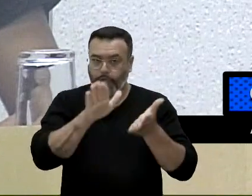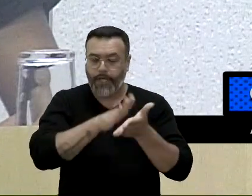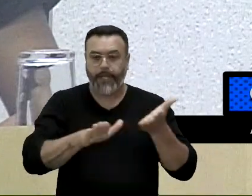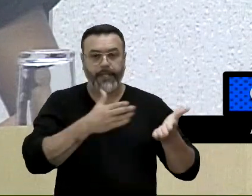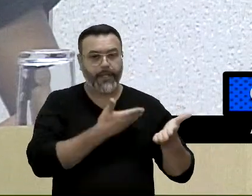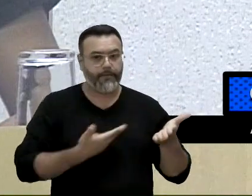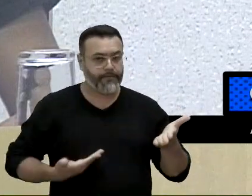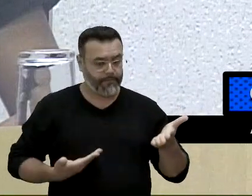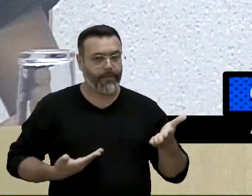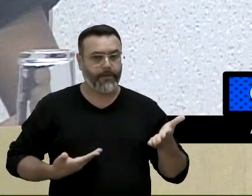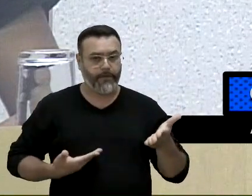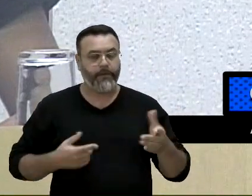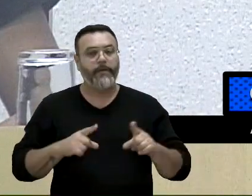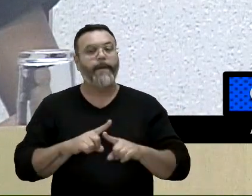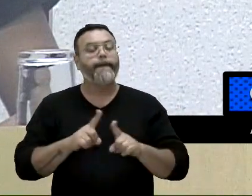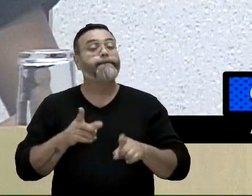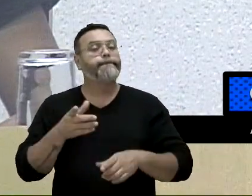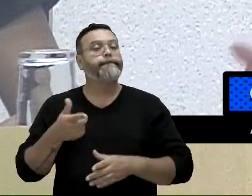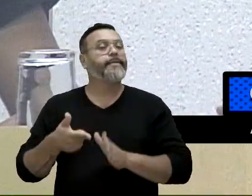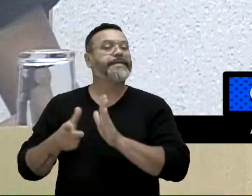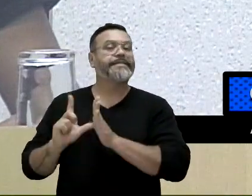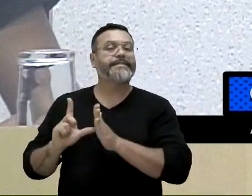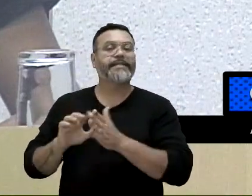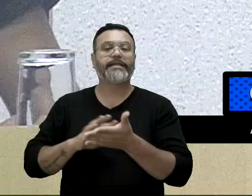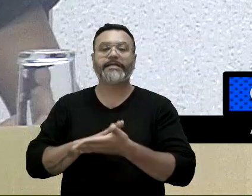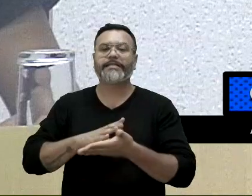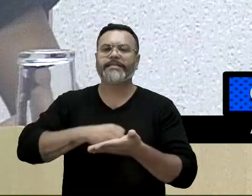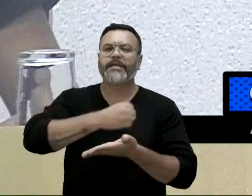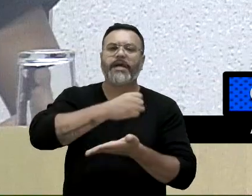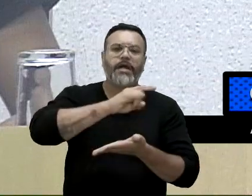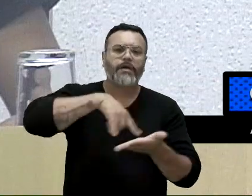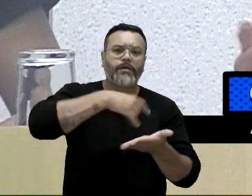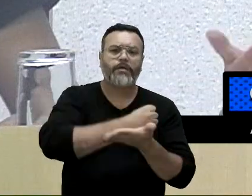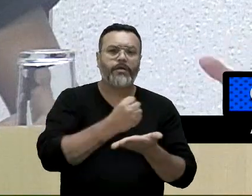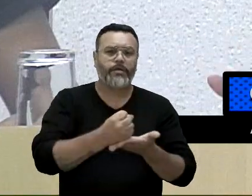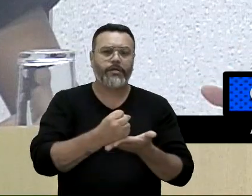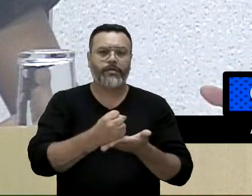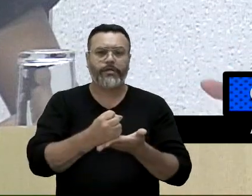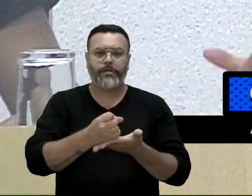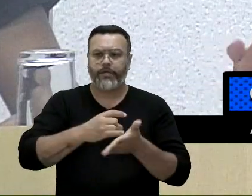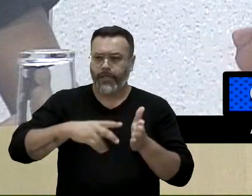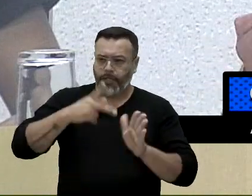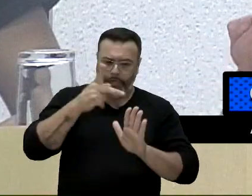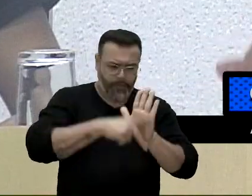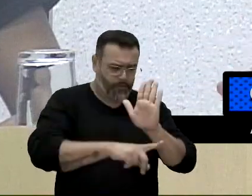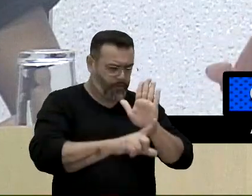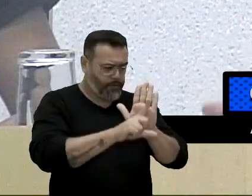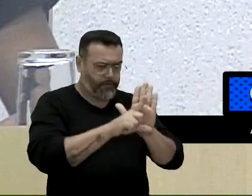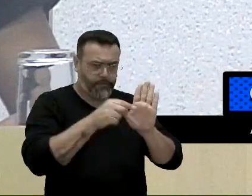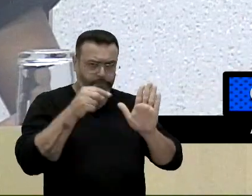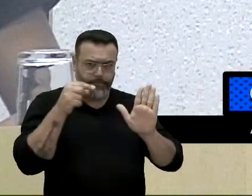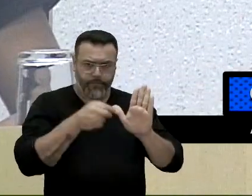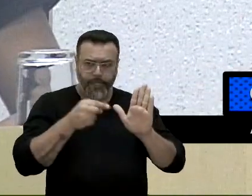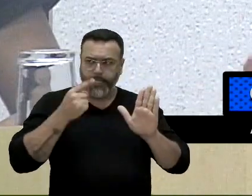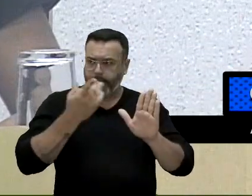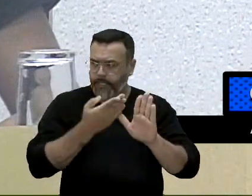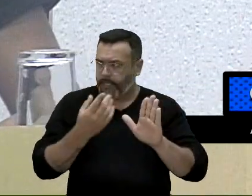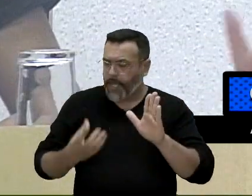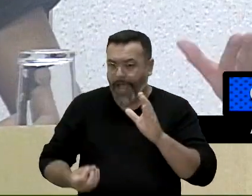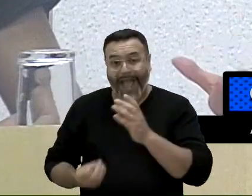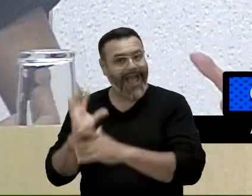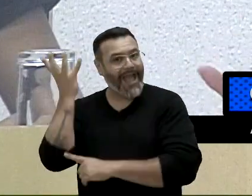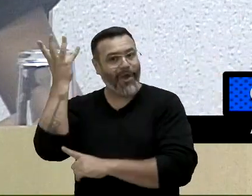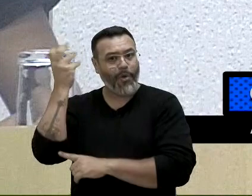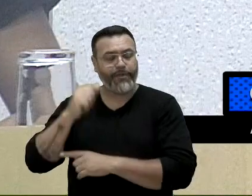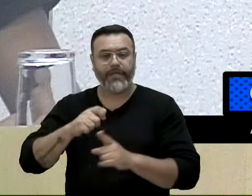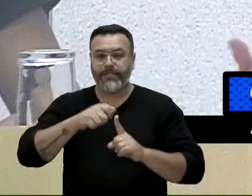mas antes de que nós protocolemos um projeto de lei para que seja instituído o